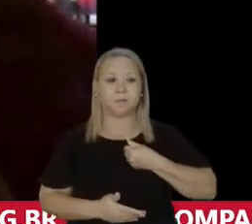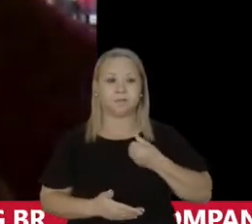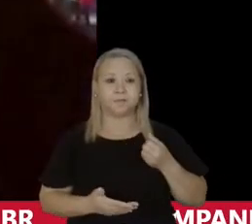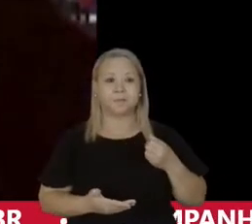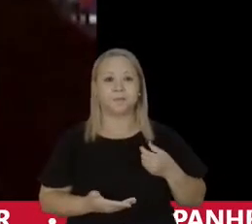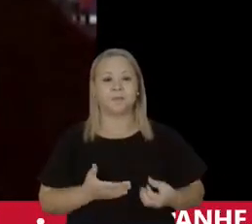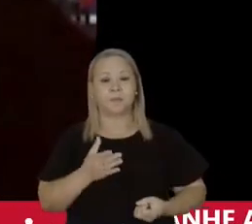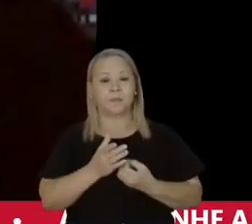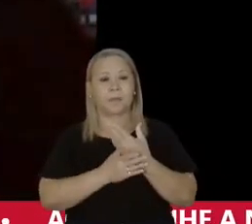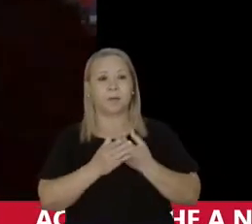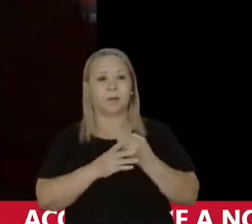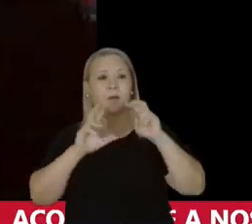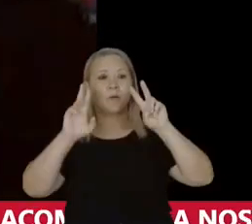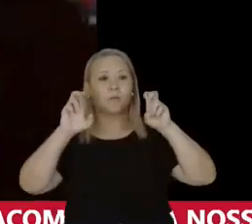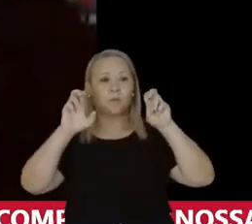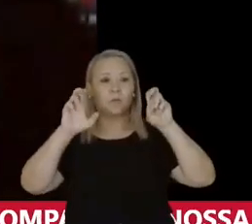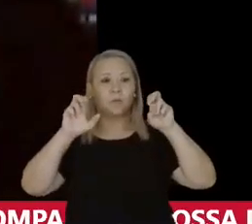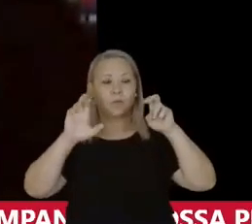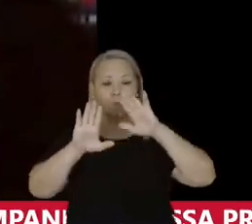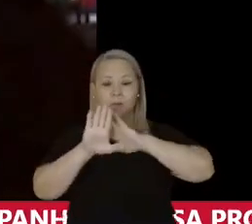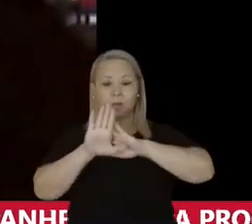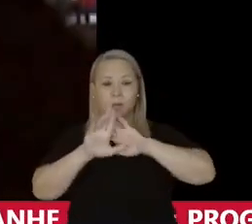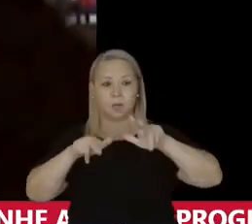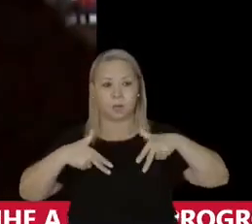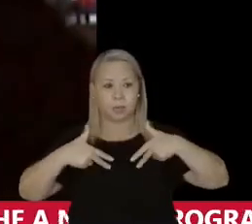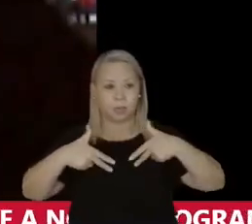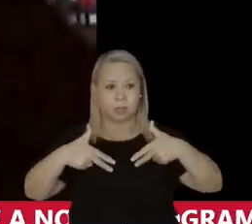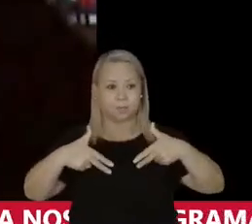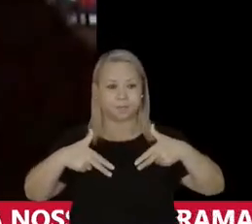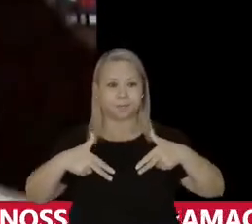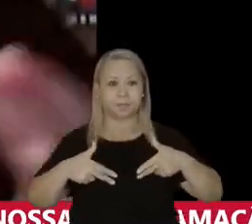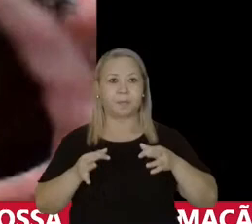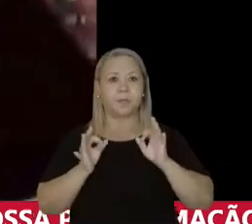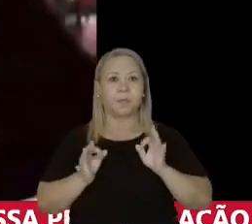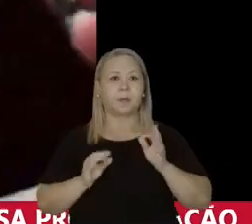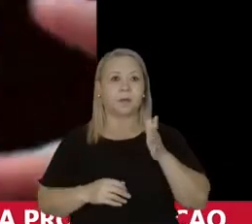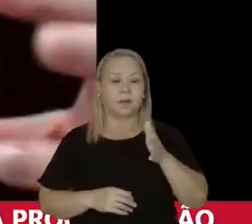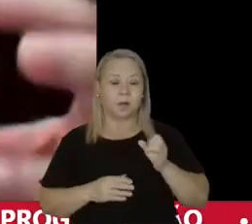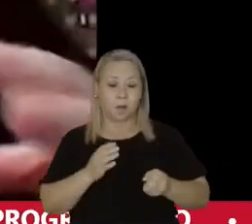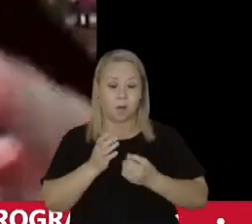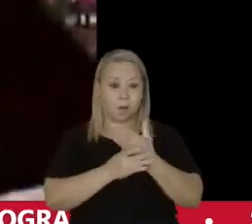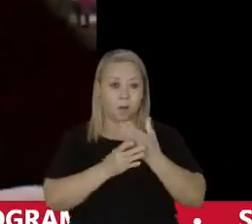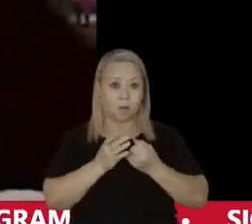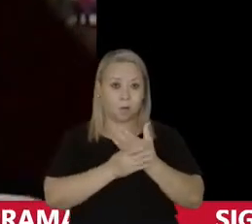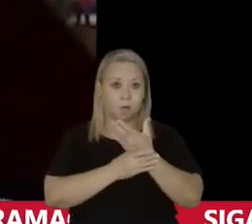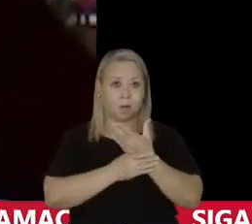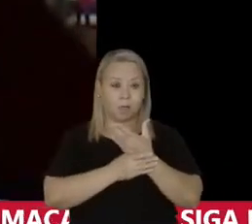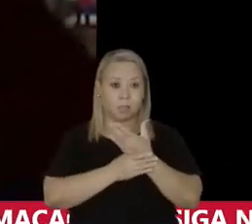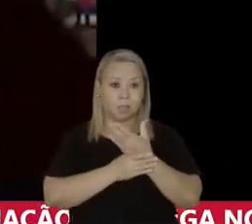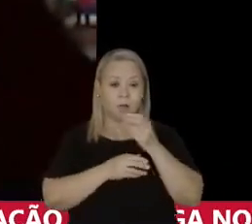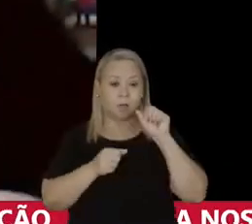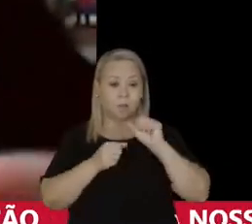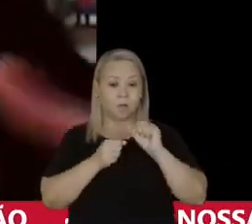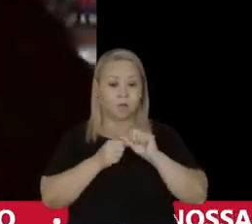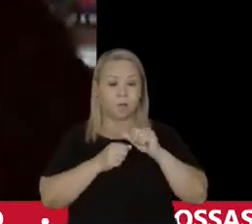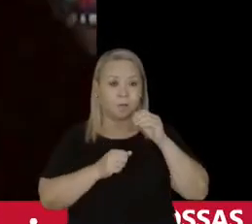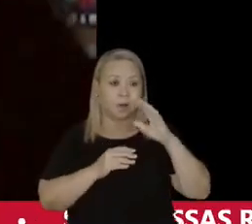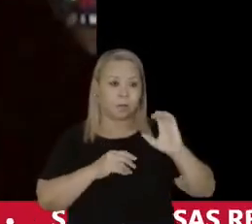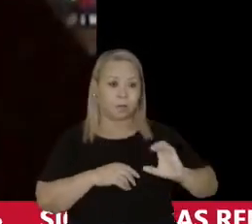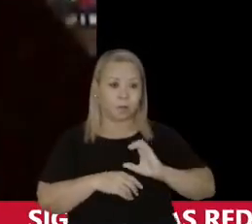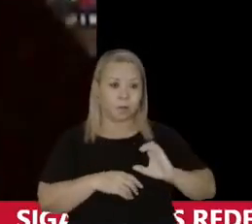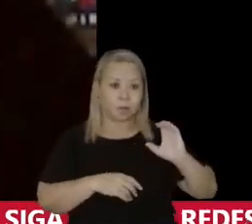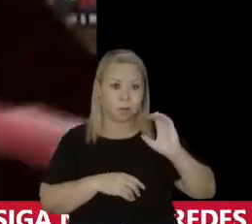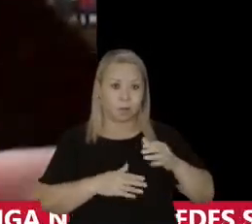apareceu o termo da ideologia de gênero, e que era justamente já uma criação, né, uma produção de cunho católico,